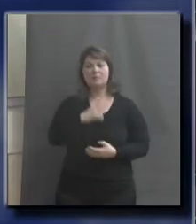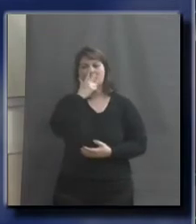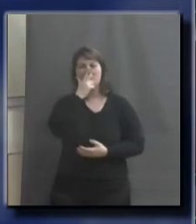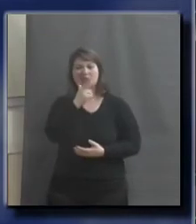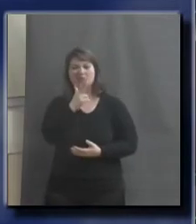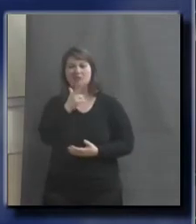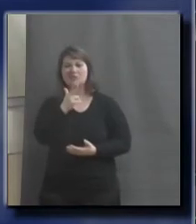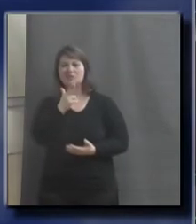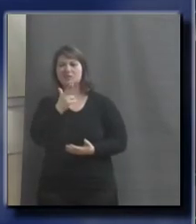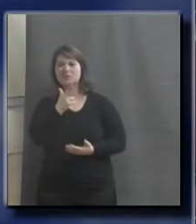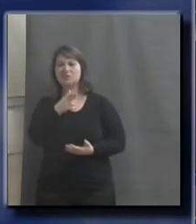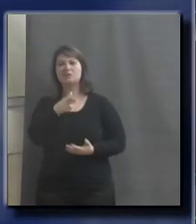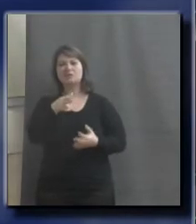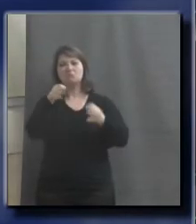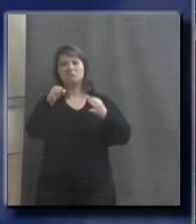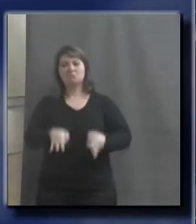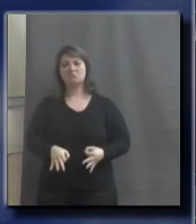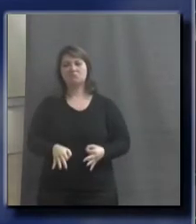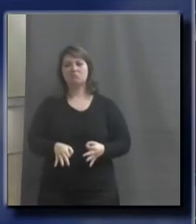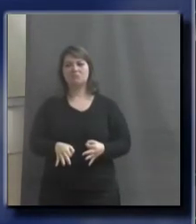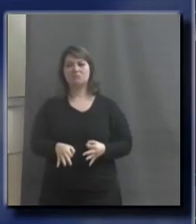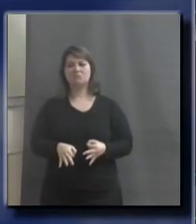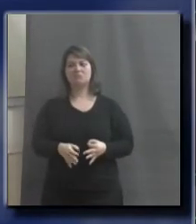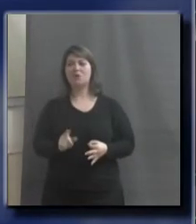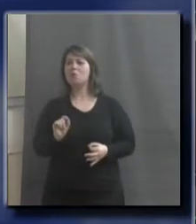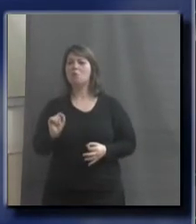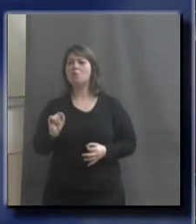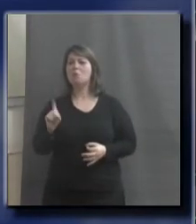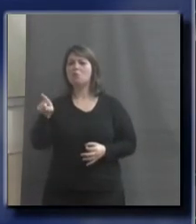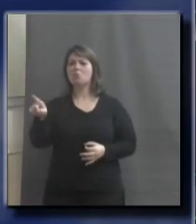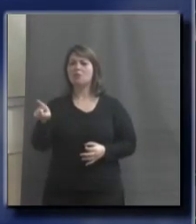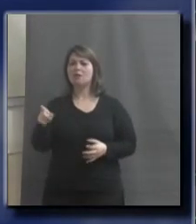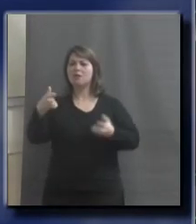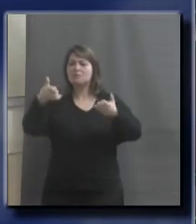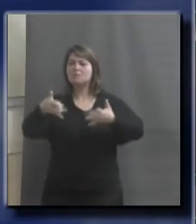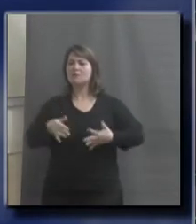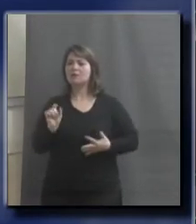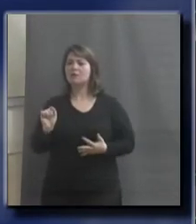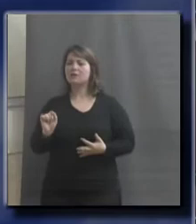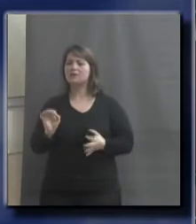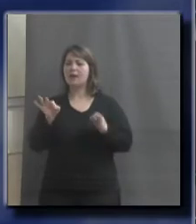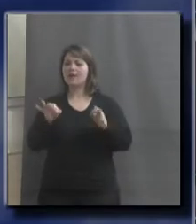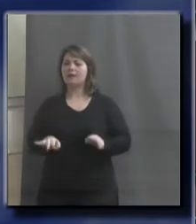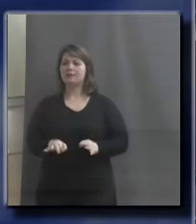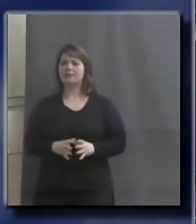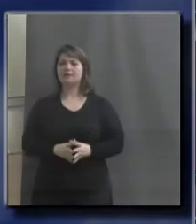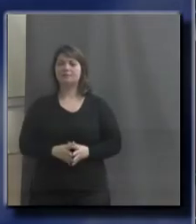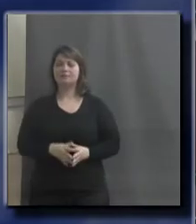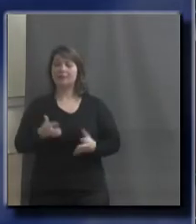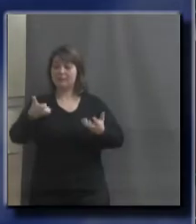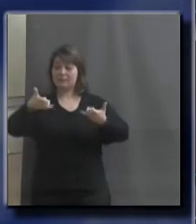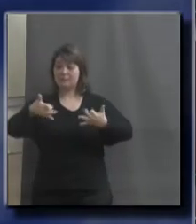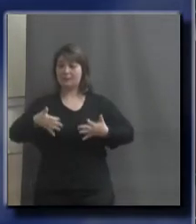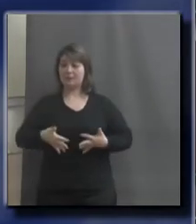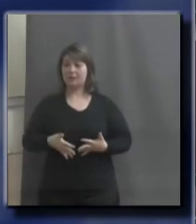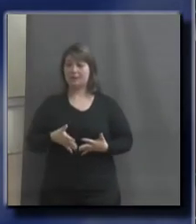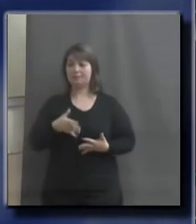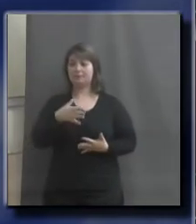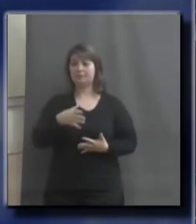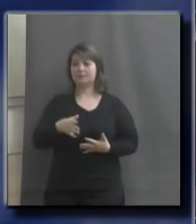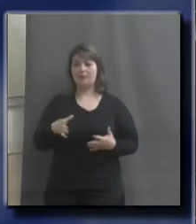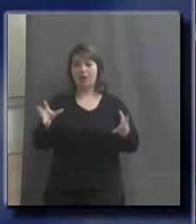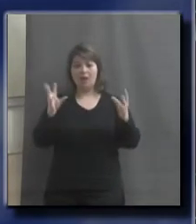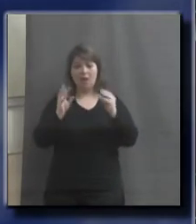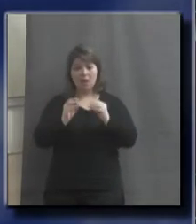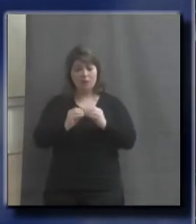interpretação correta. E qual que é a interpretação correta que ele dá em liminar? Ele diz assim: a